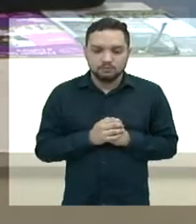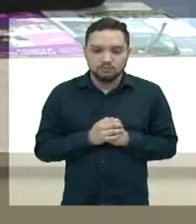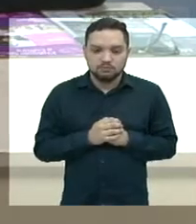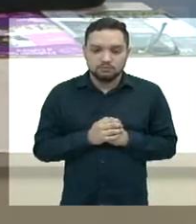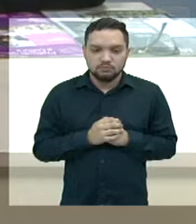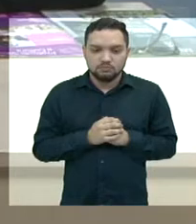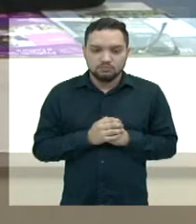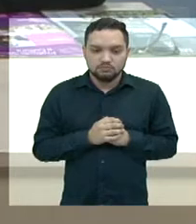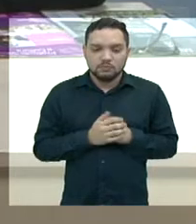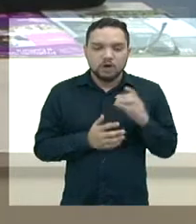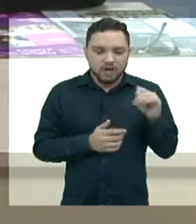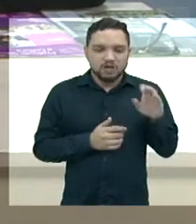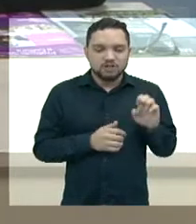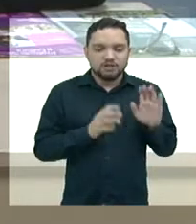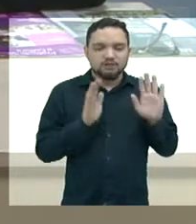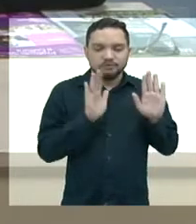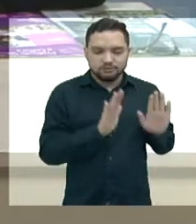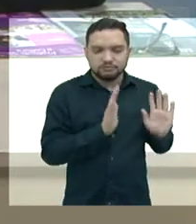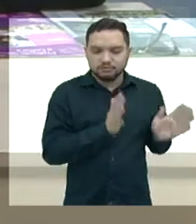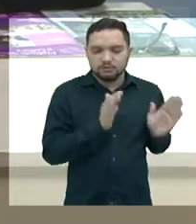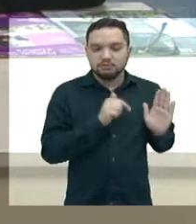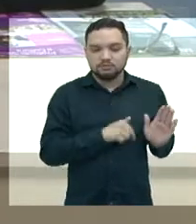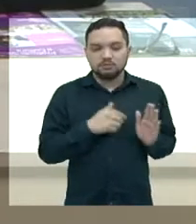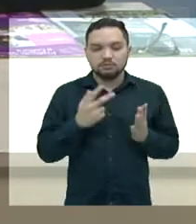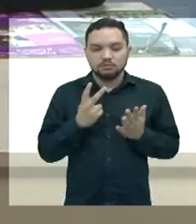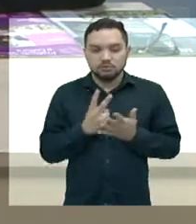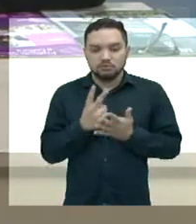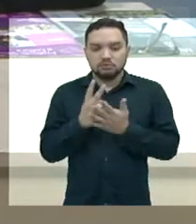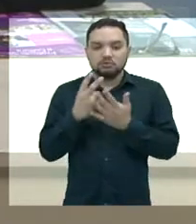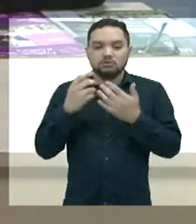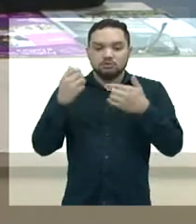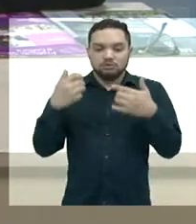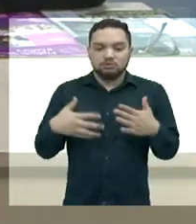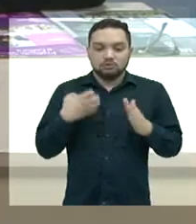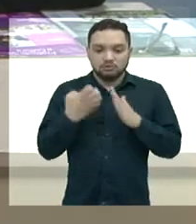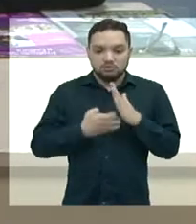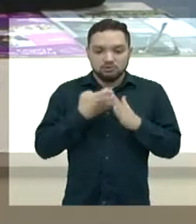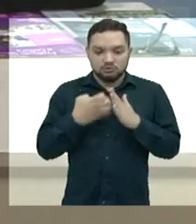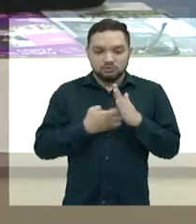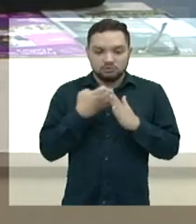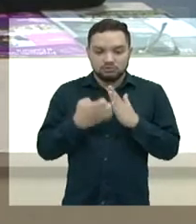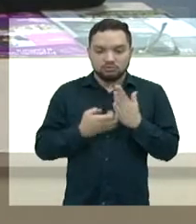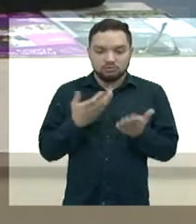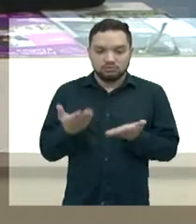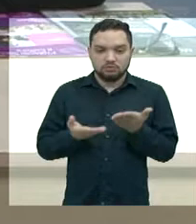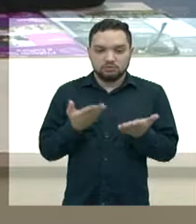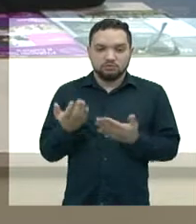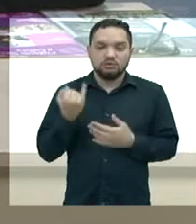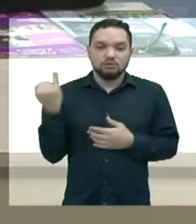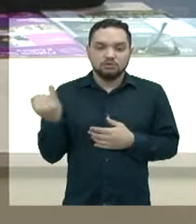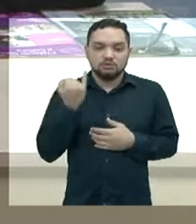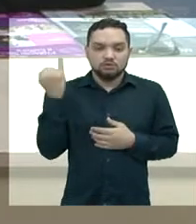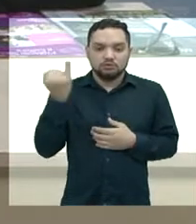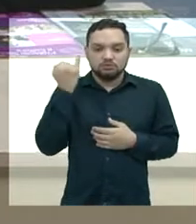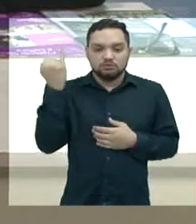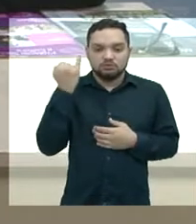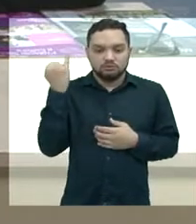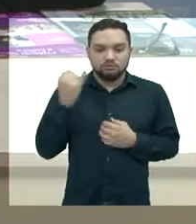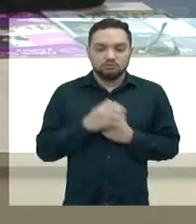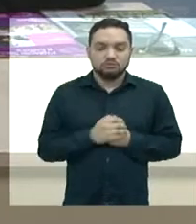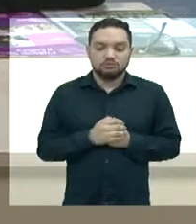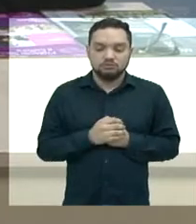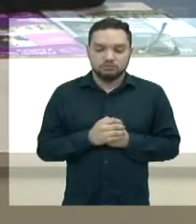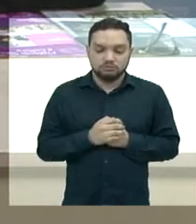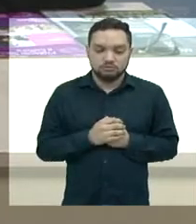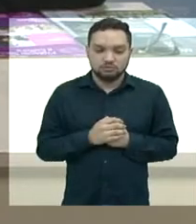falamos em CAGES e vamos continuar falando nestas empresas que prestam atendimento, serviços públicos importantes, serviços essenciais ao cidadão.